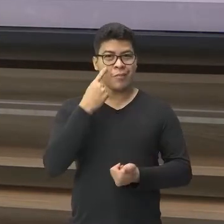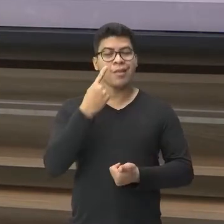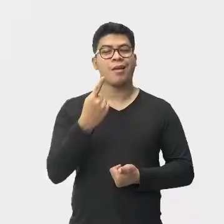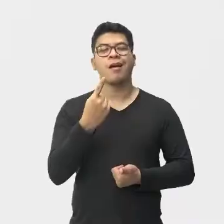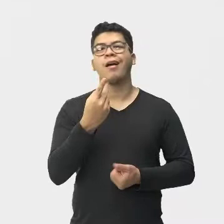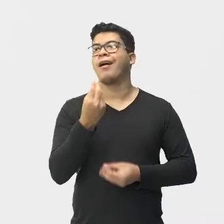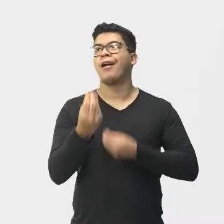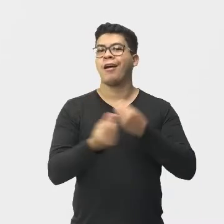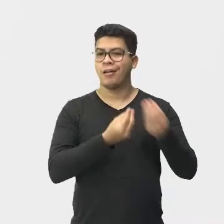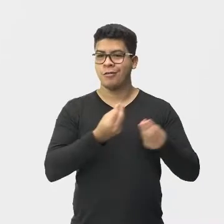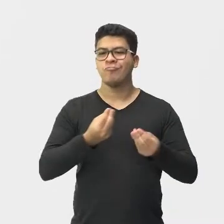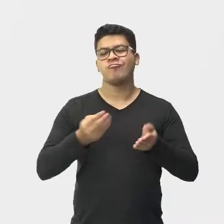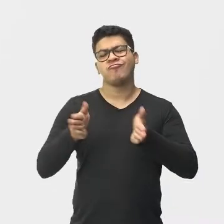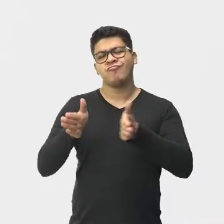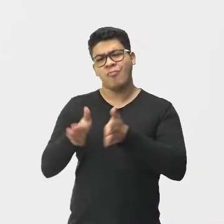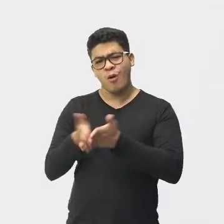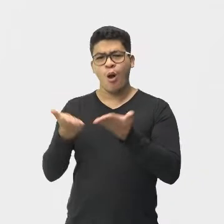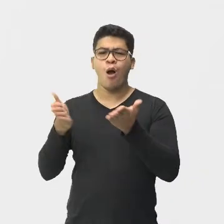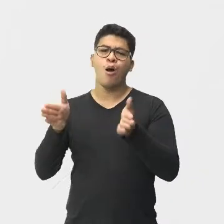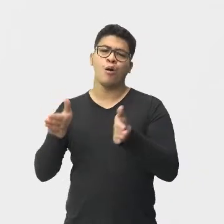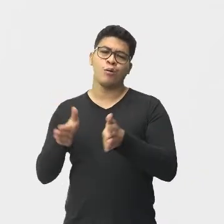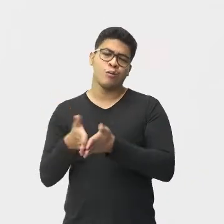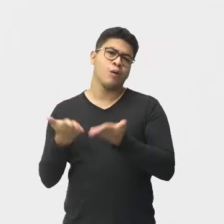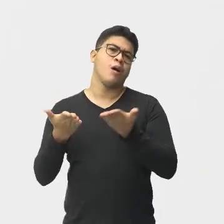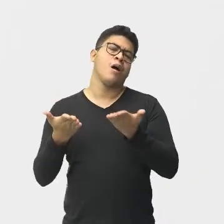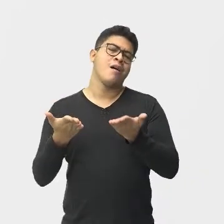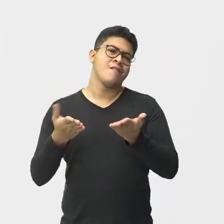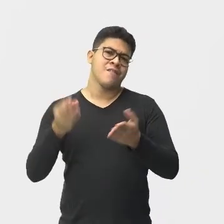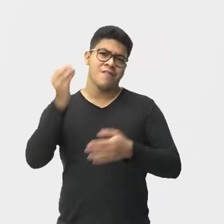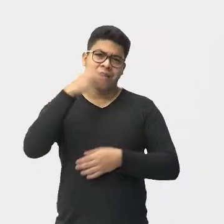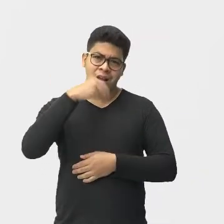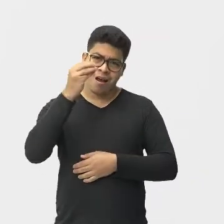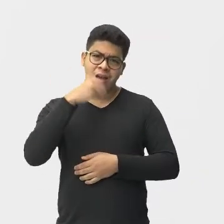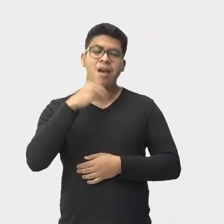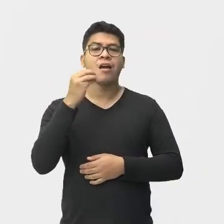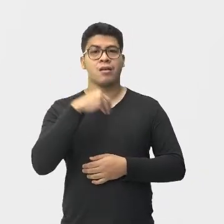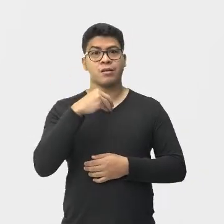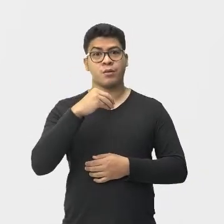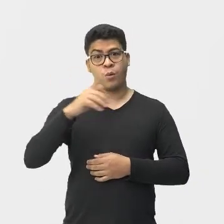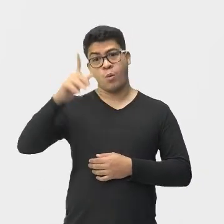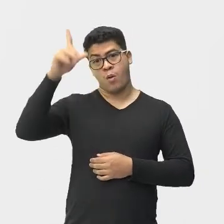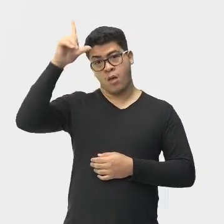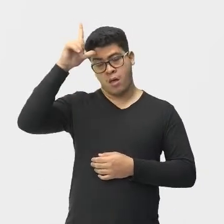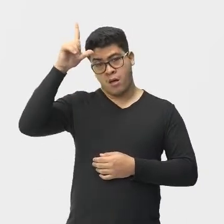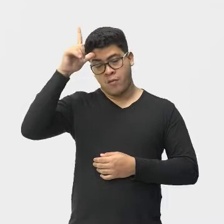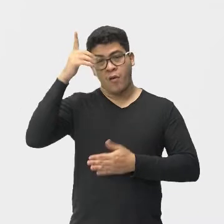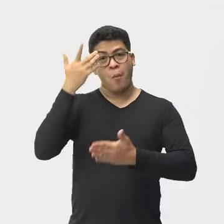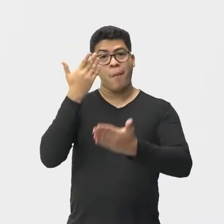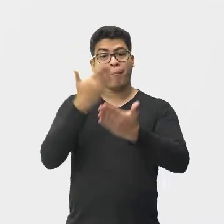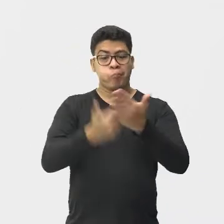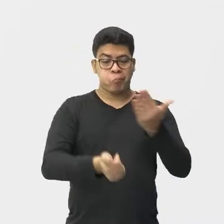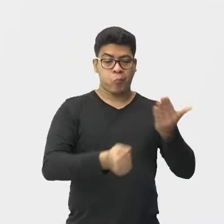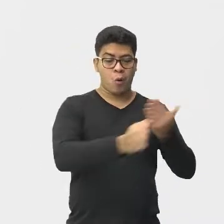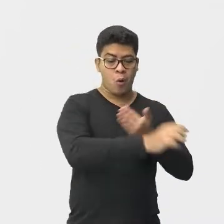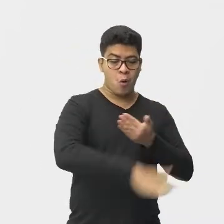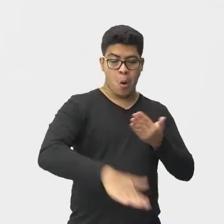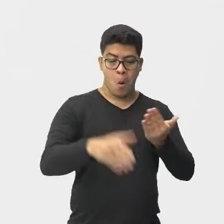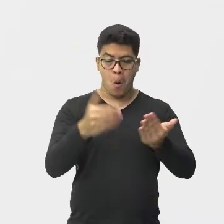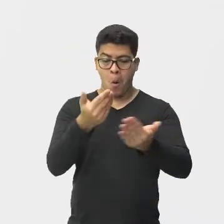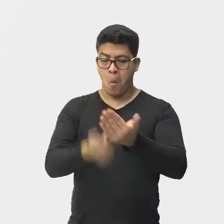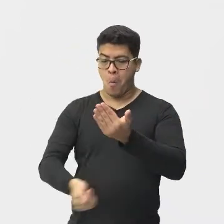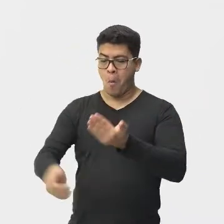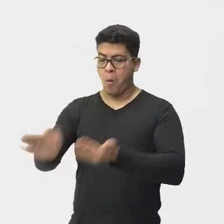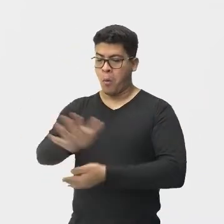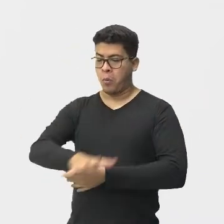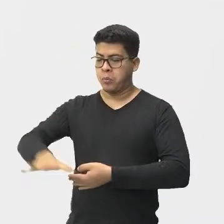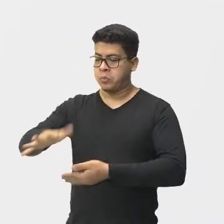que, enfraquecidos em várias frentes, os alemães vão perdendo terreno. Lembrando também,